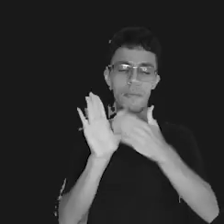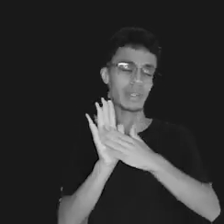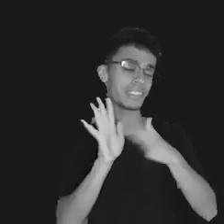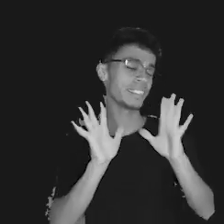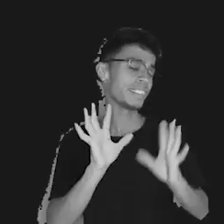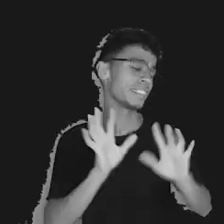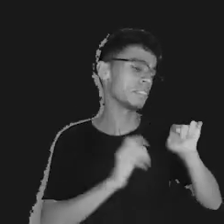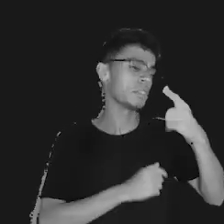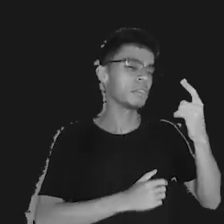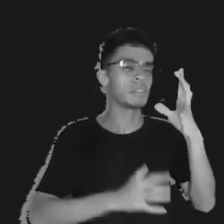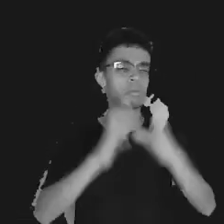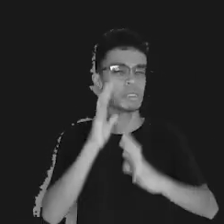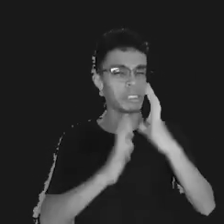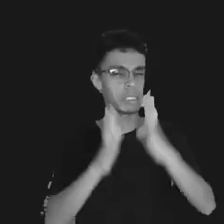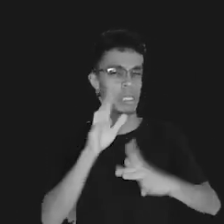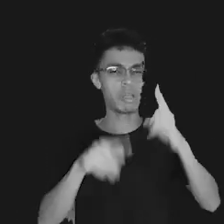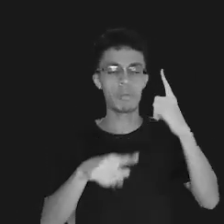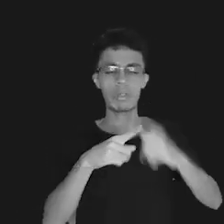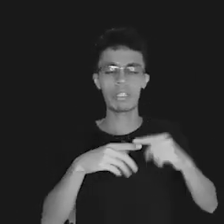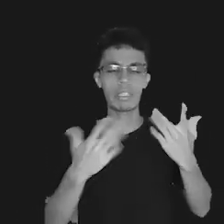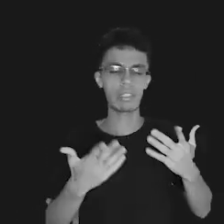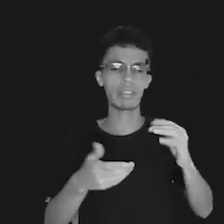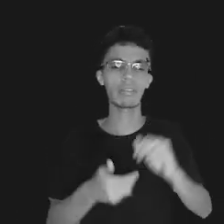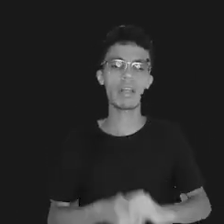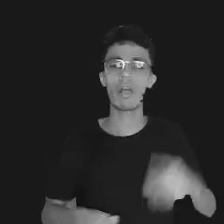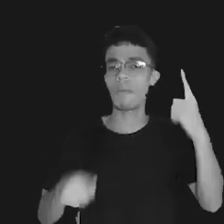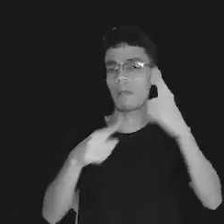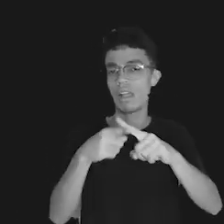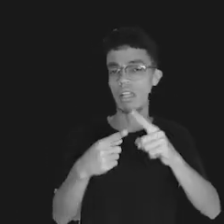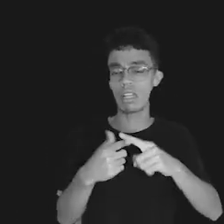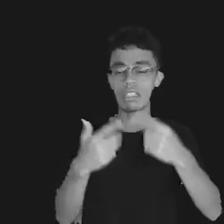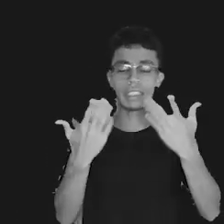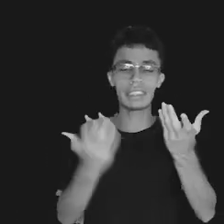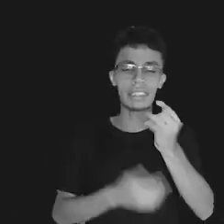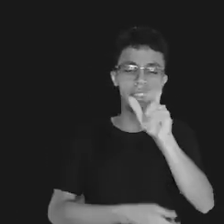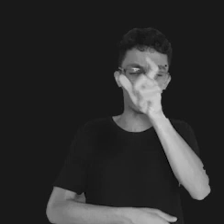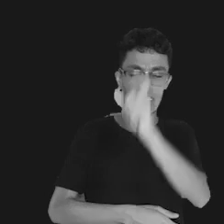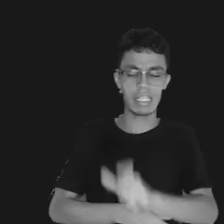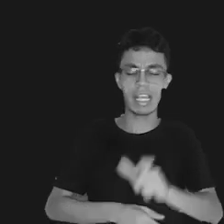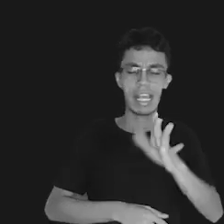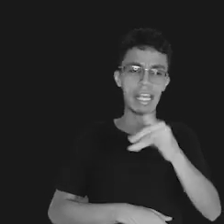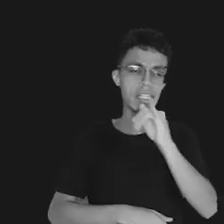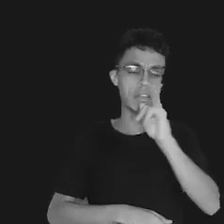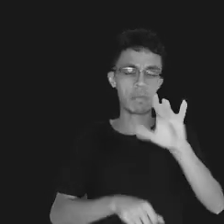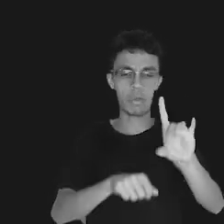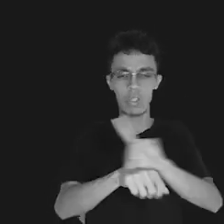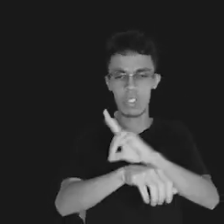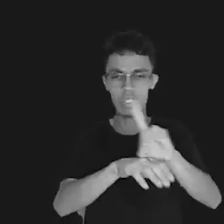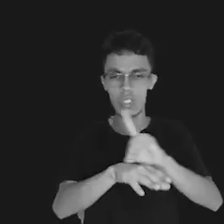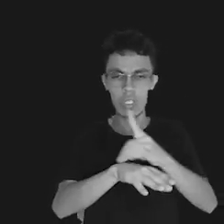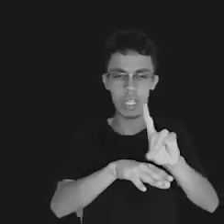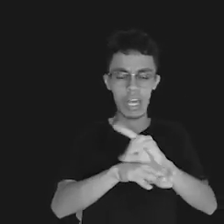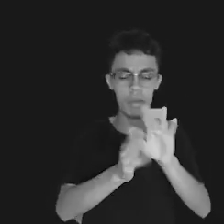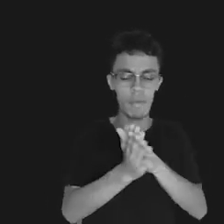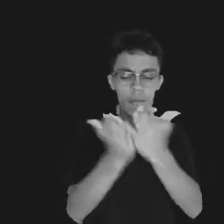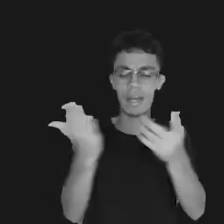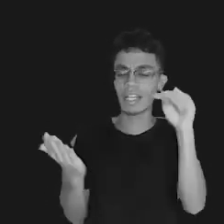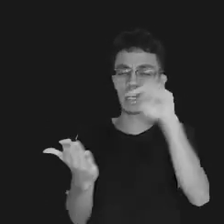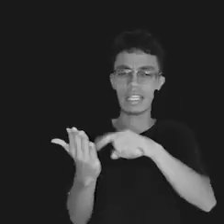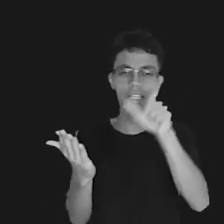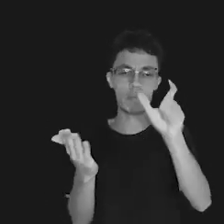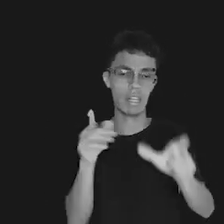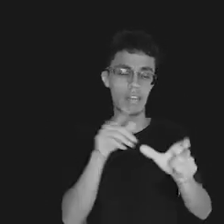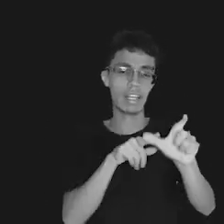confusão. Por quê? Por quê? Se você abrir um dicionário, verá que a